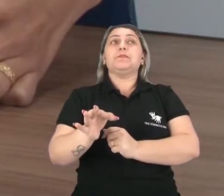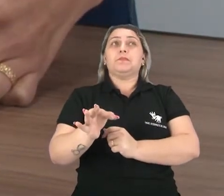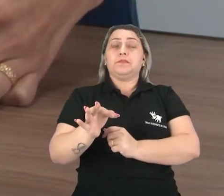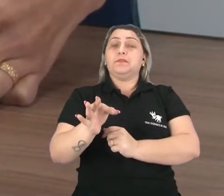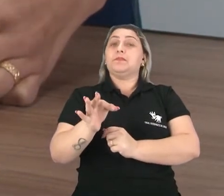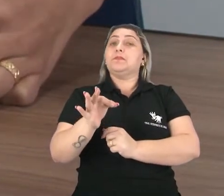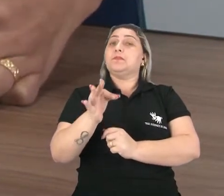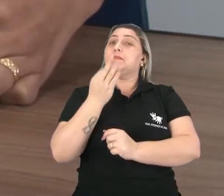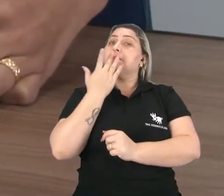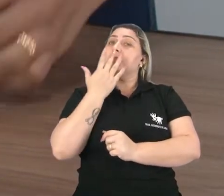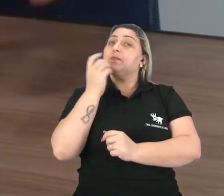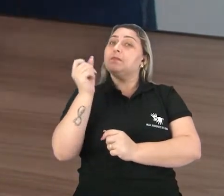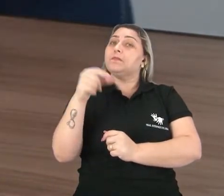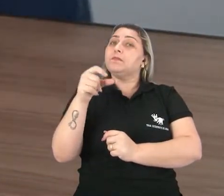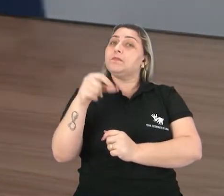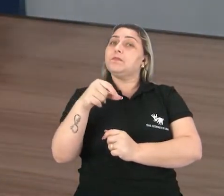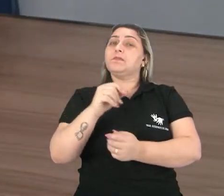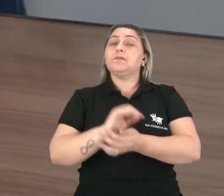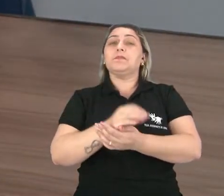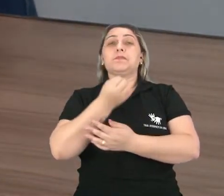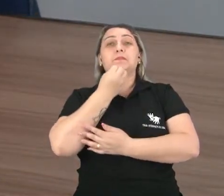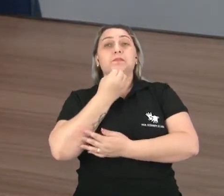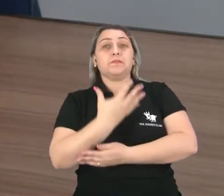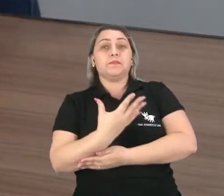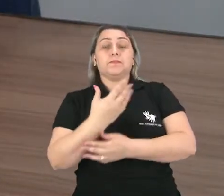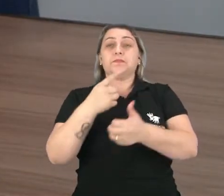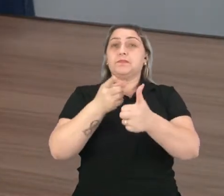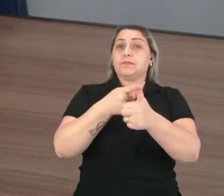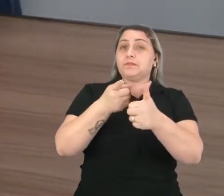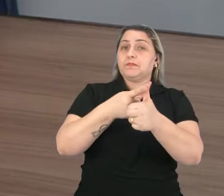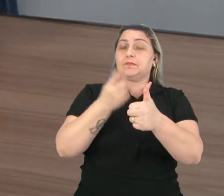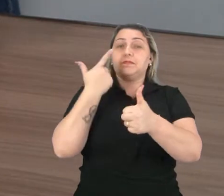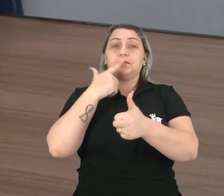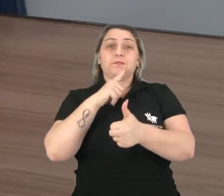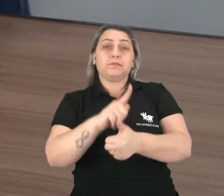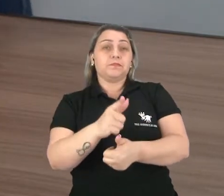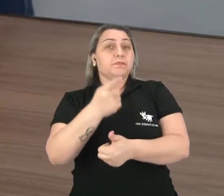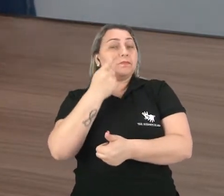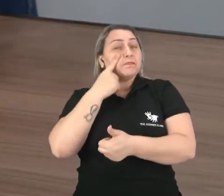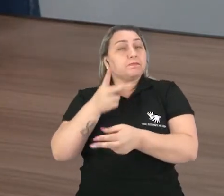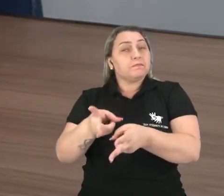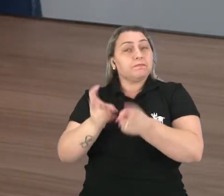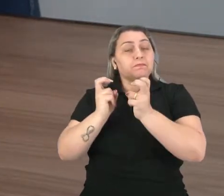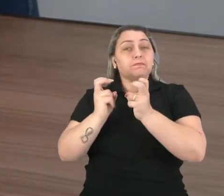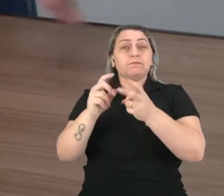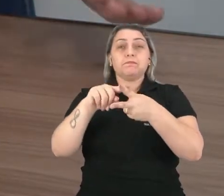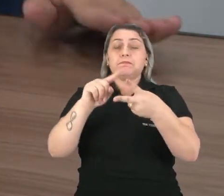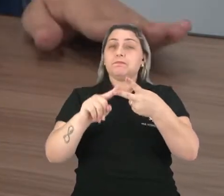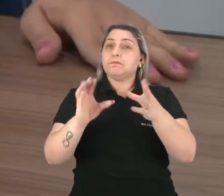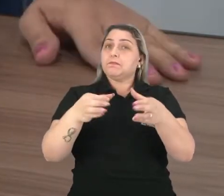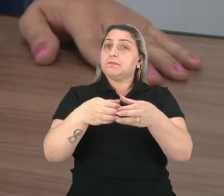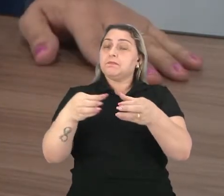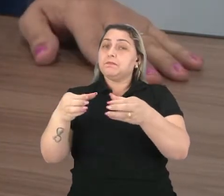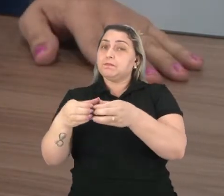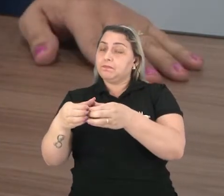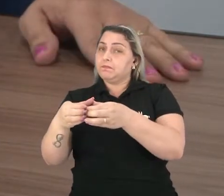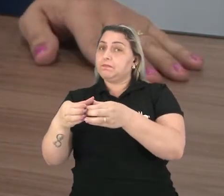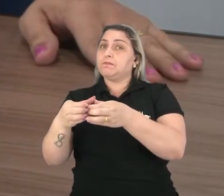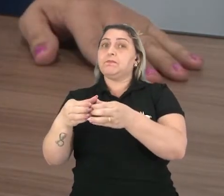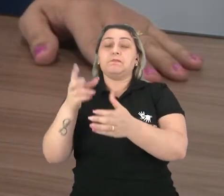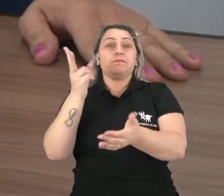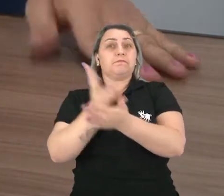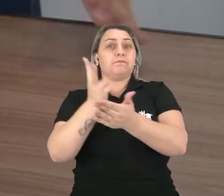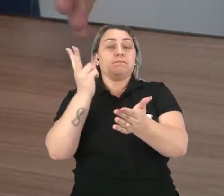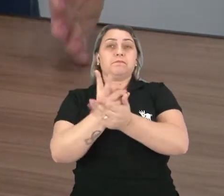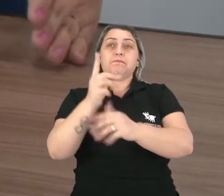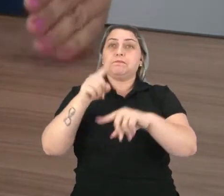tampas na cor azul. Bom, a primeira coisa que conseguimos observar é que essas 2 coleções não se tratam dos